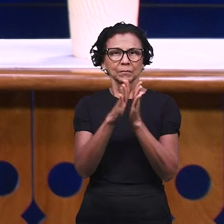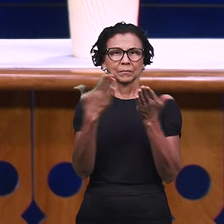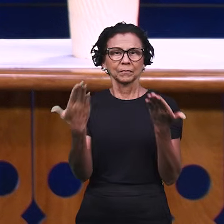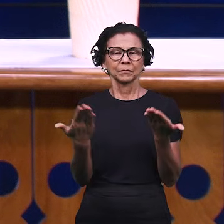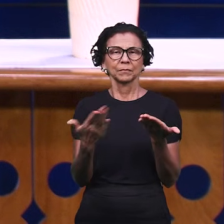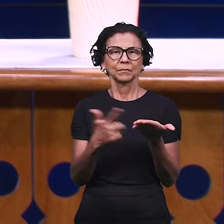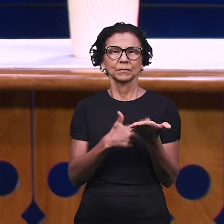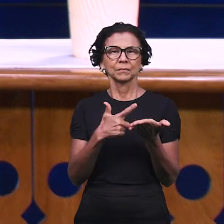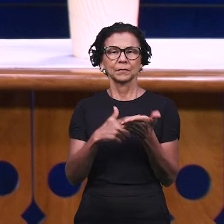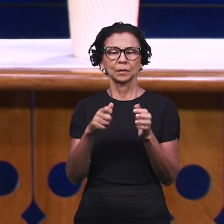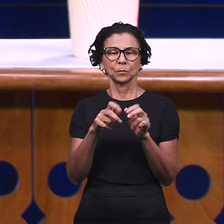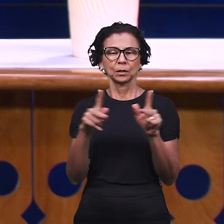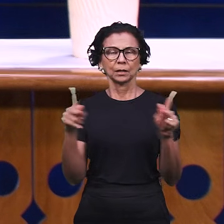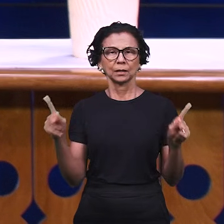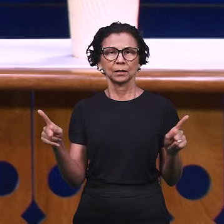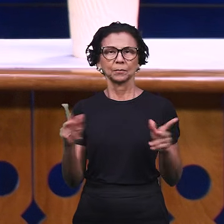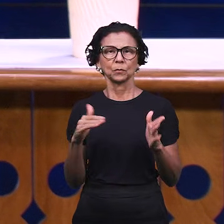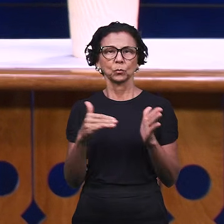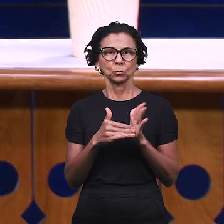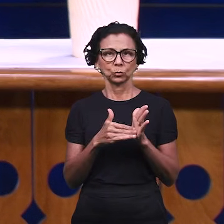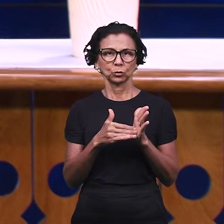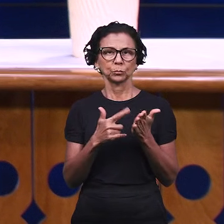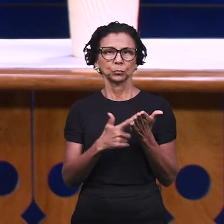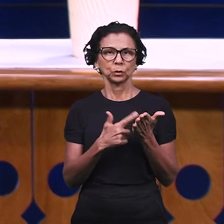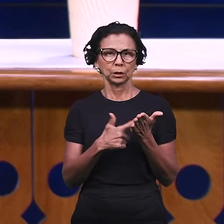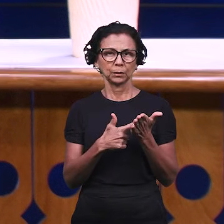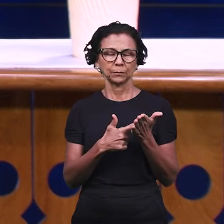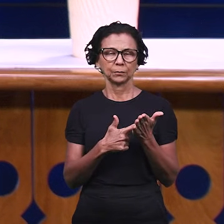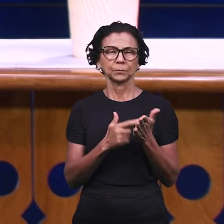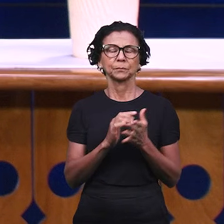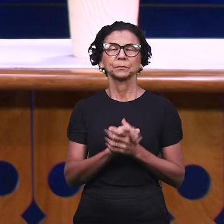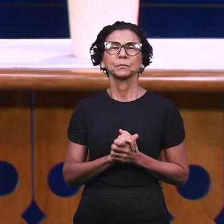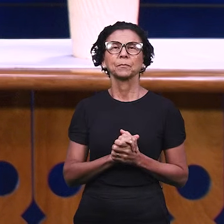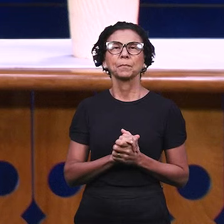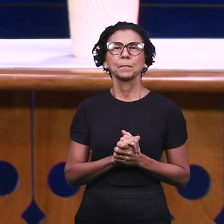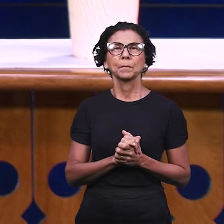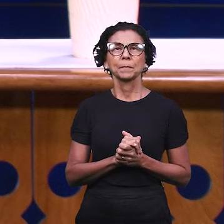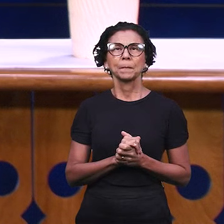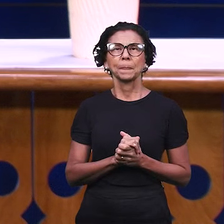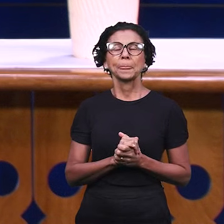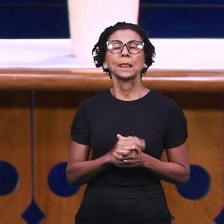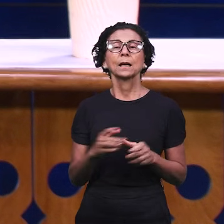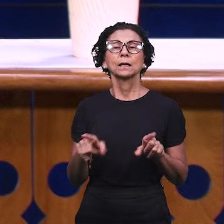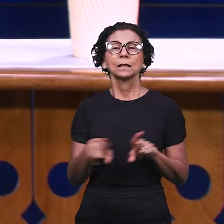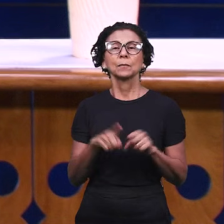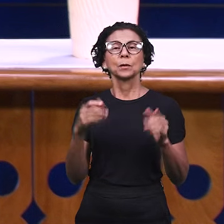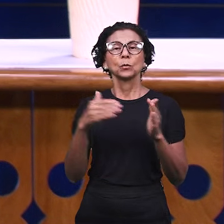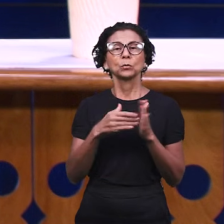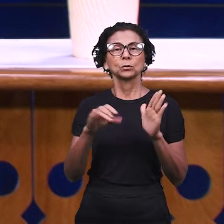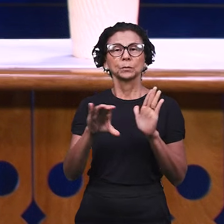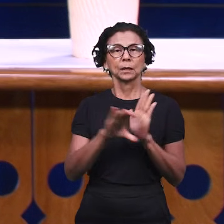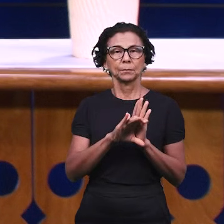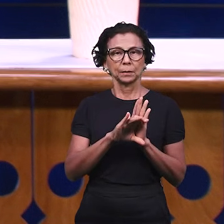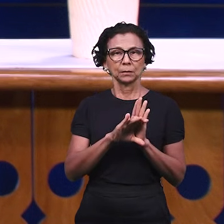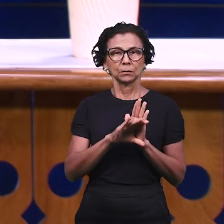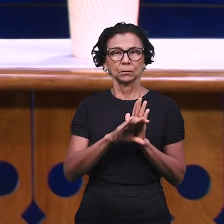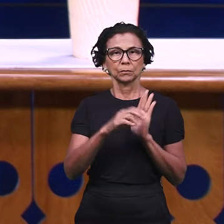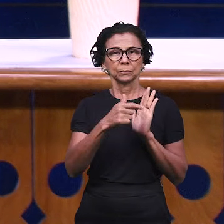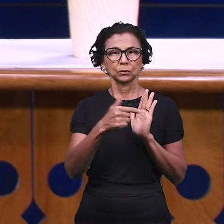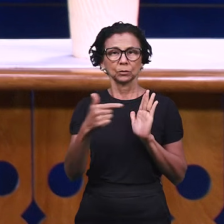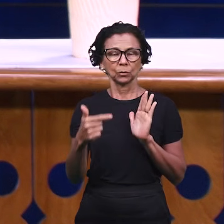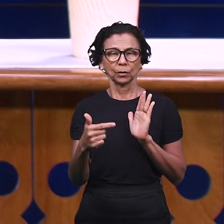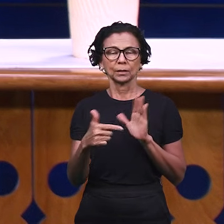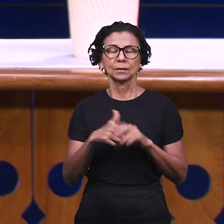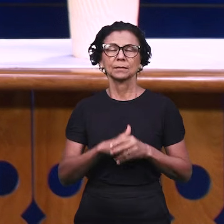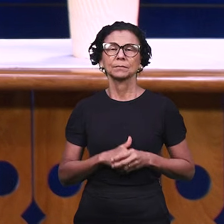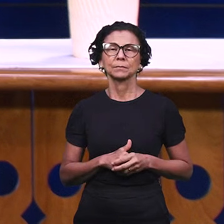Apocalipse, o último livro da Bíblia, no capítulo 22, é o último capítulo deste livro. Nós vamos ler